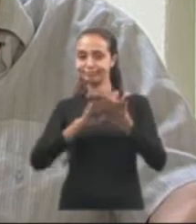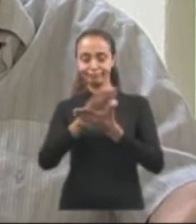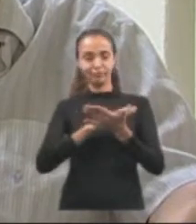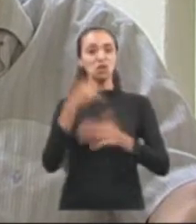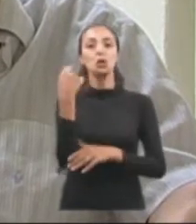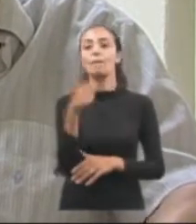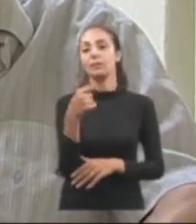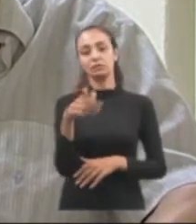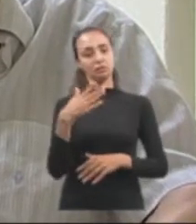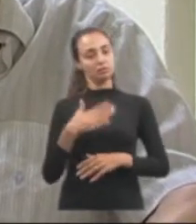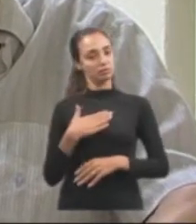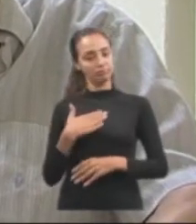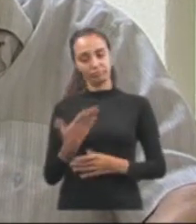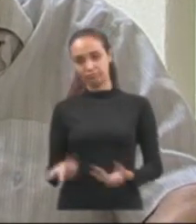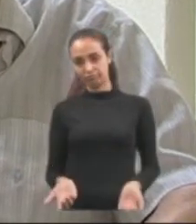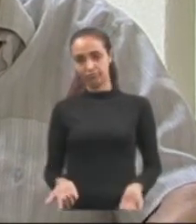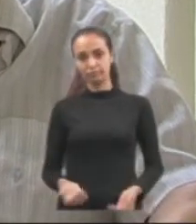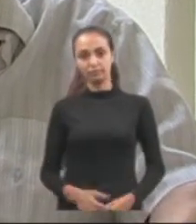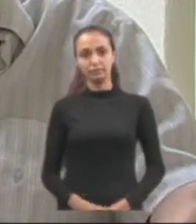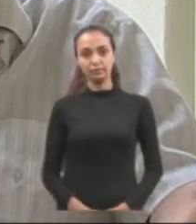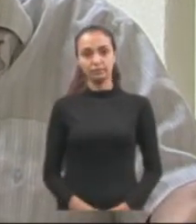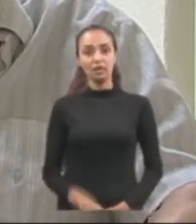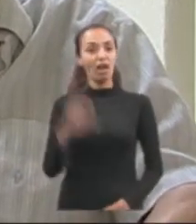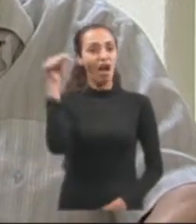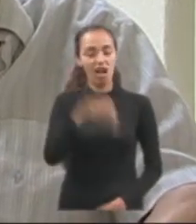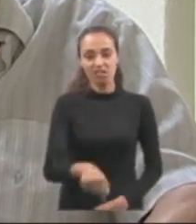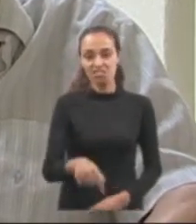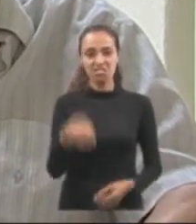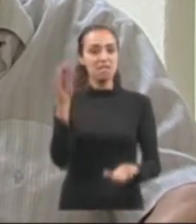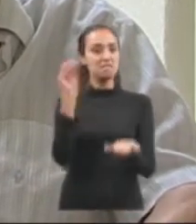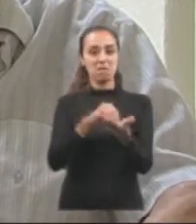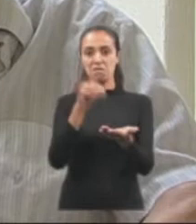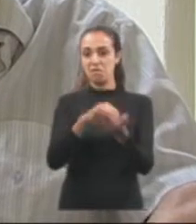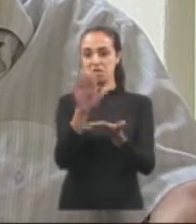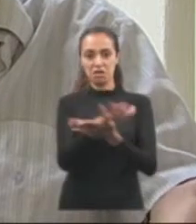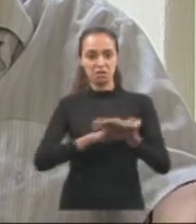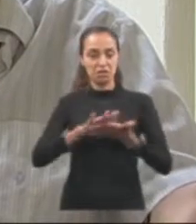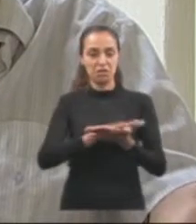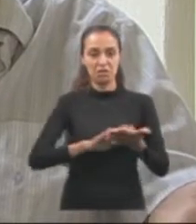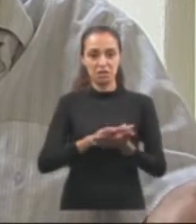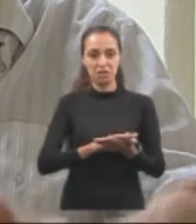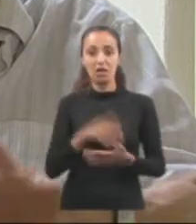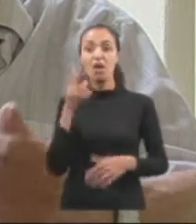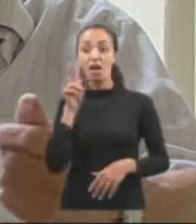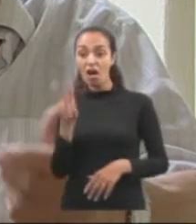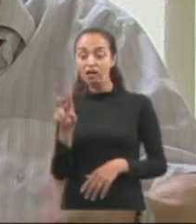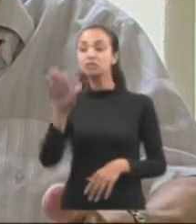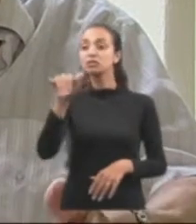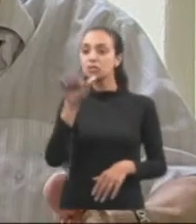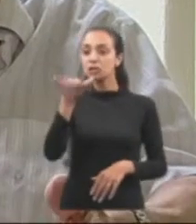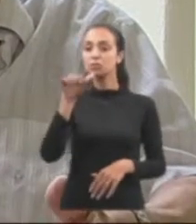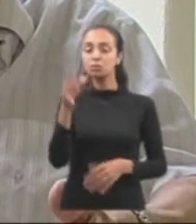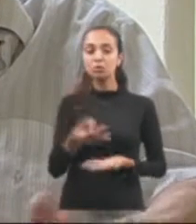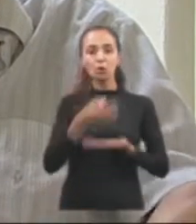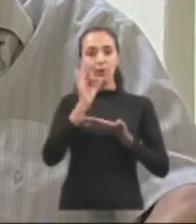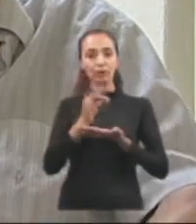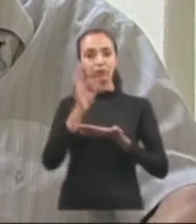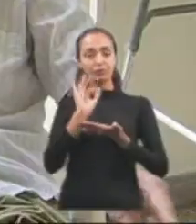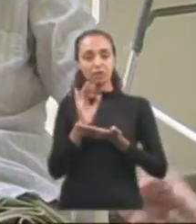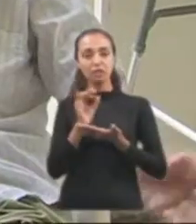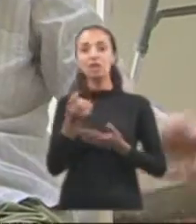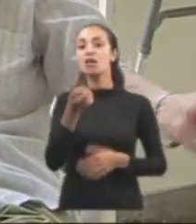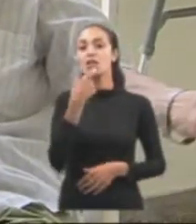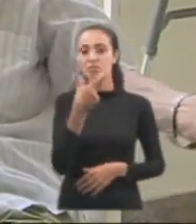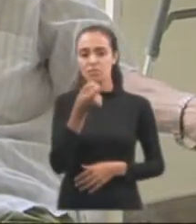que a pessoa tem direito. E aqui não falta nada. Tu pode ver que eles estão chamando para tomar café, estão trazendo